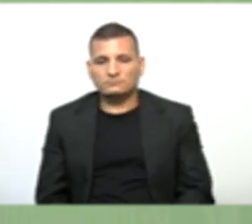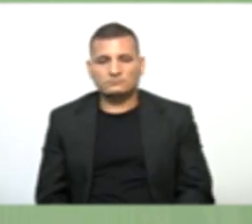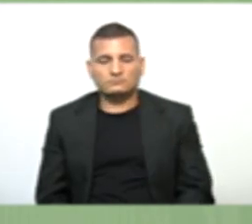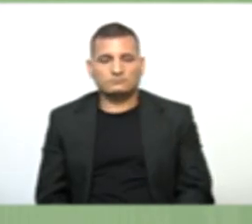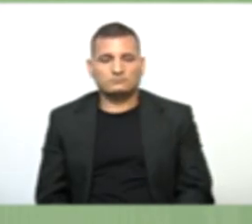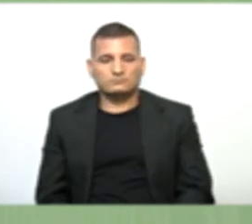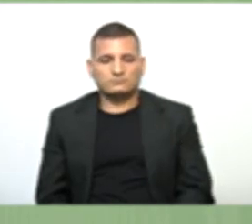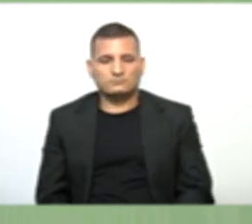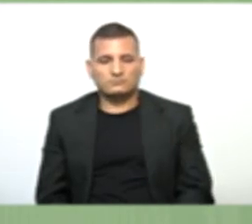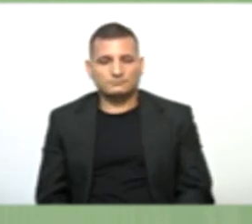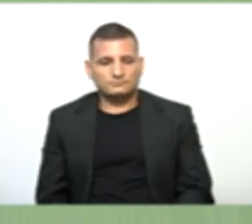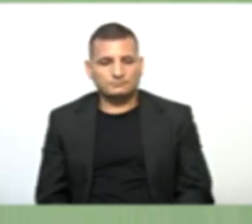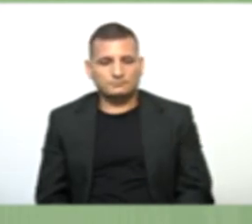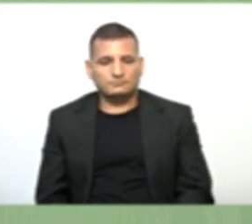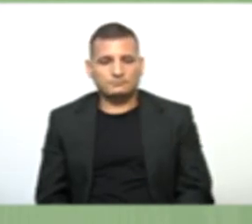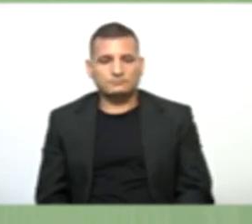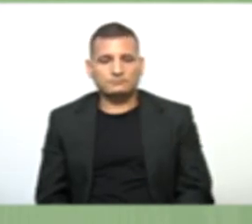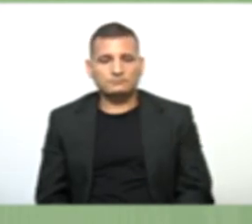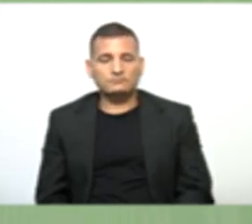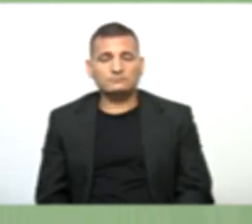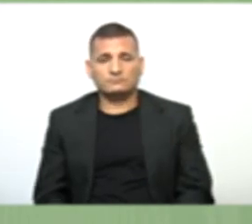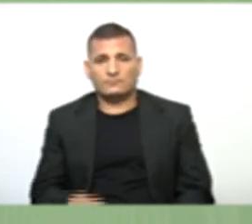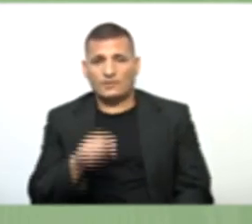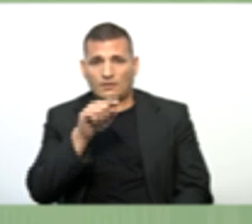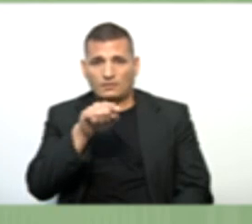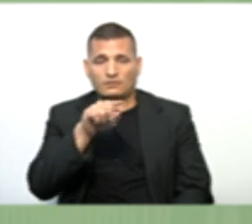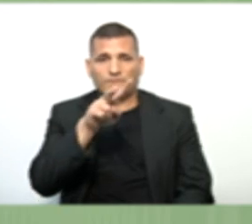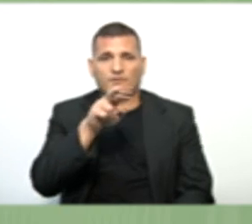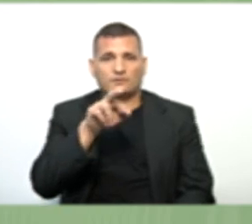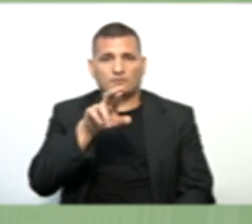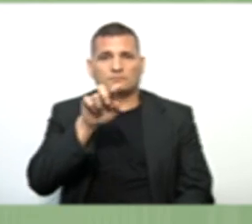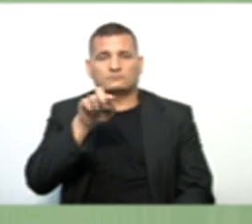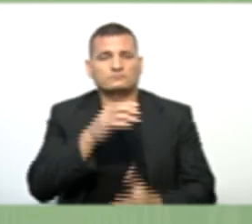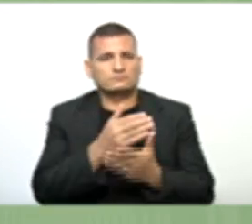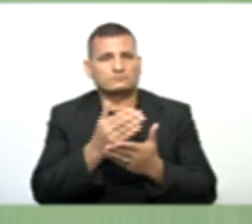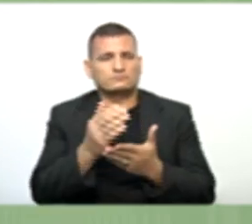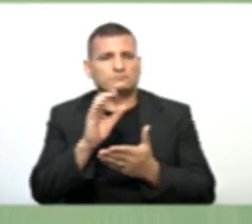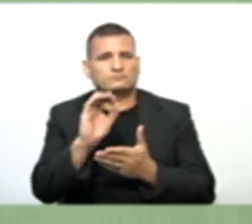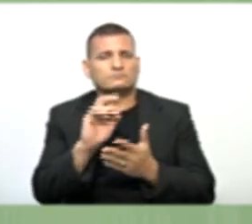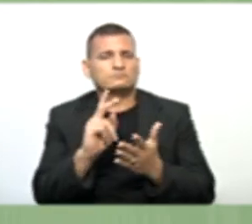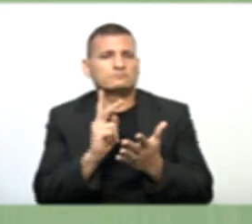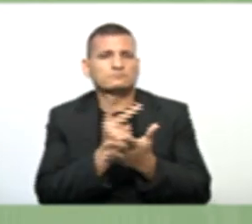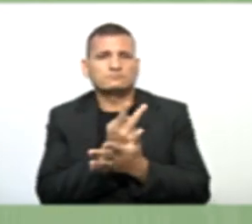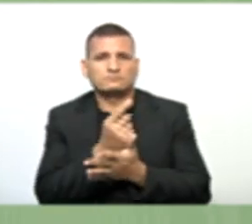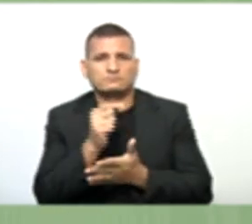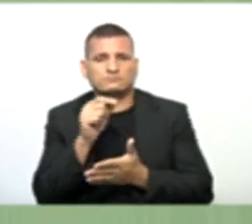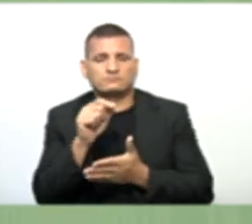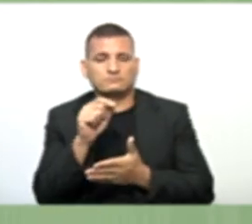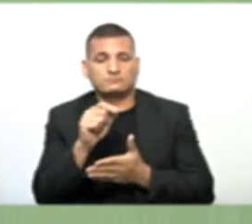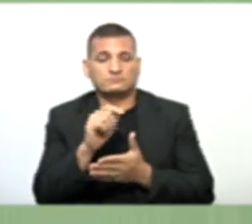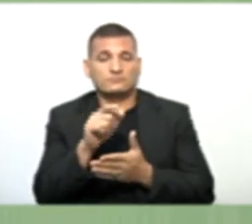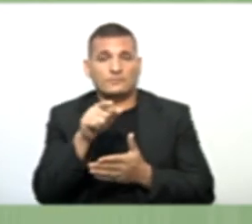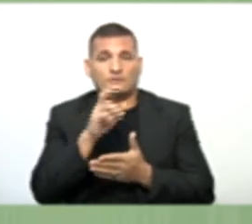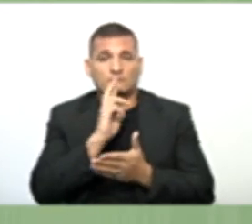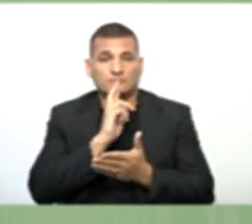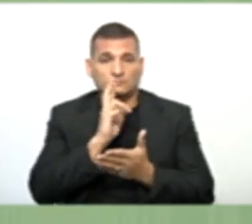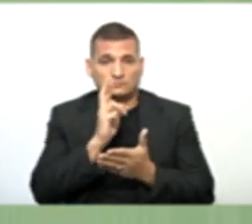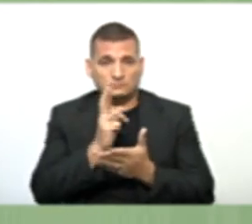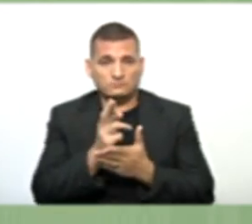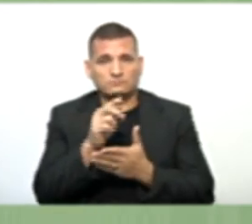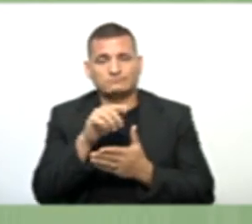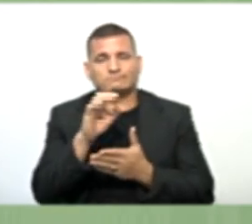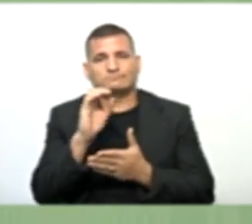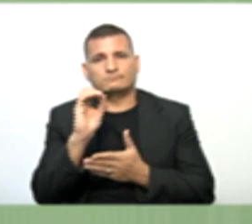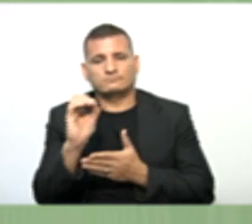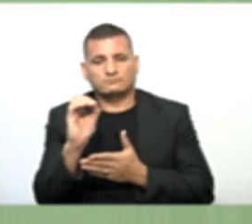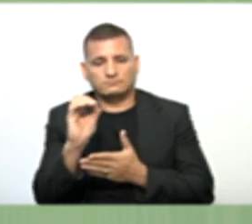Então, multi é igual a zero. Se eu deixar essa variável iniciada com zero, o que que vai acontecer? O resultado dessa expressão aqui vai ser